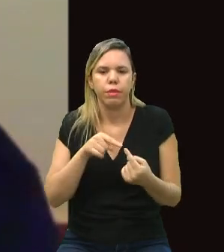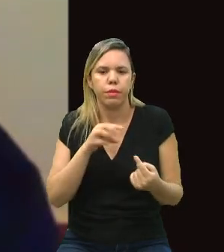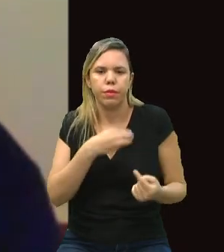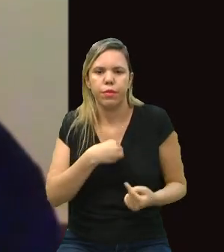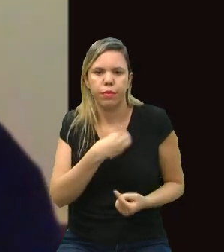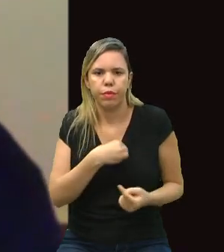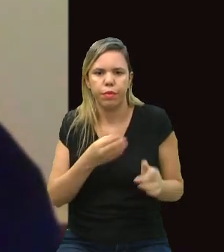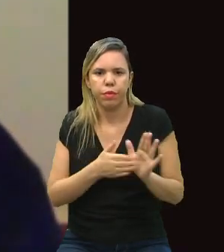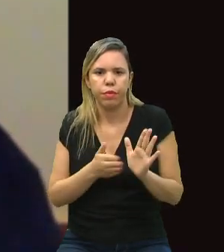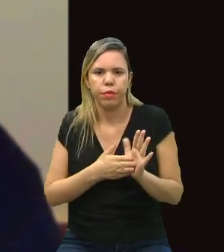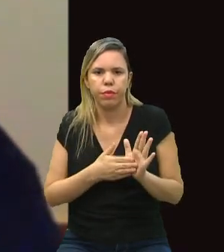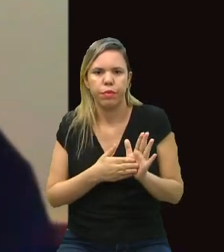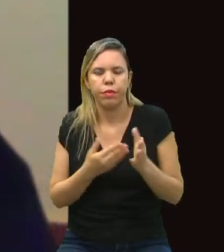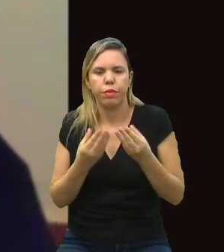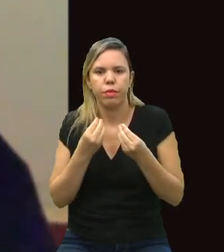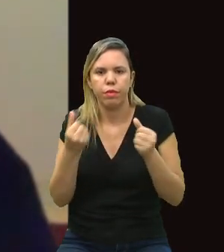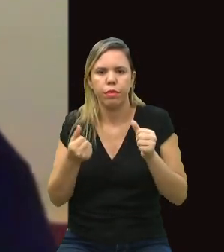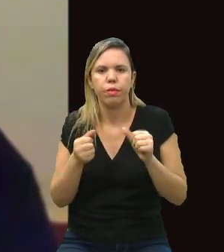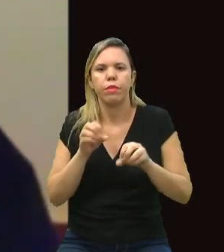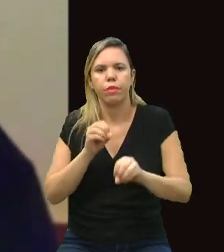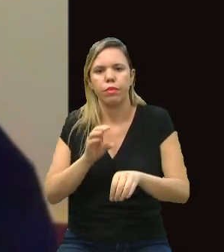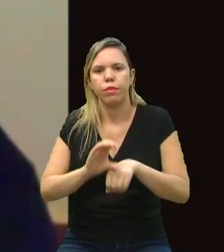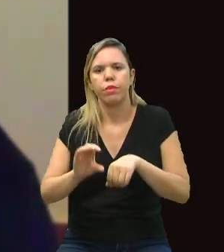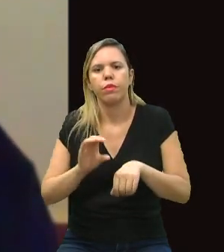qualificar o debate público acerca